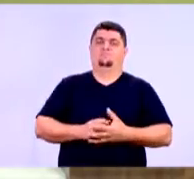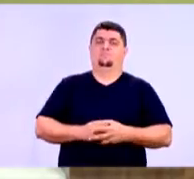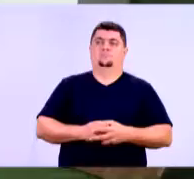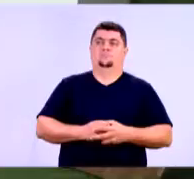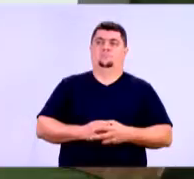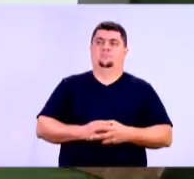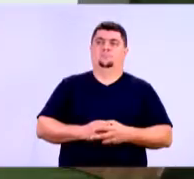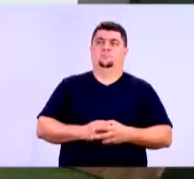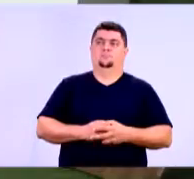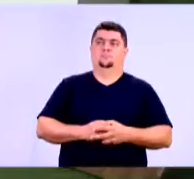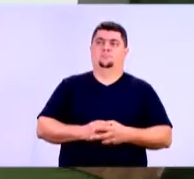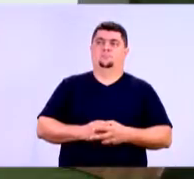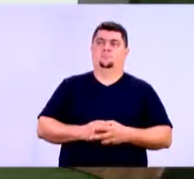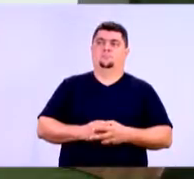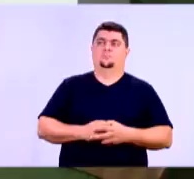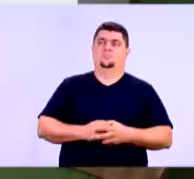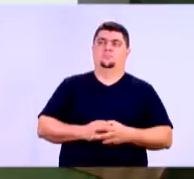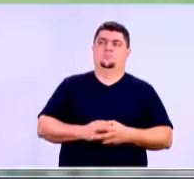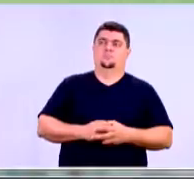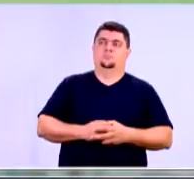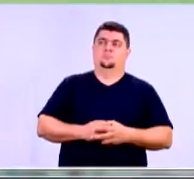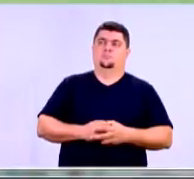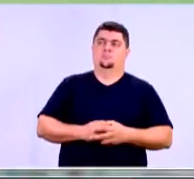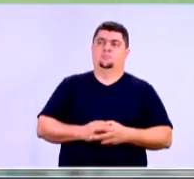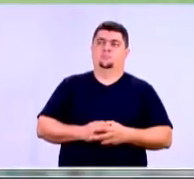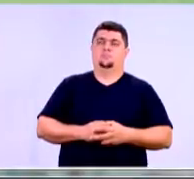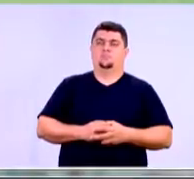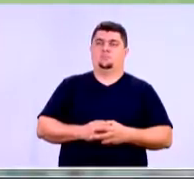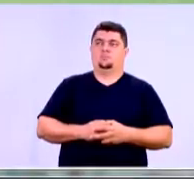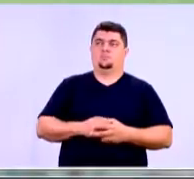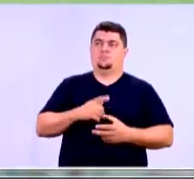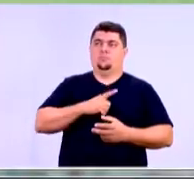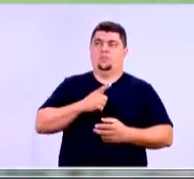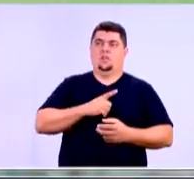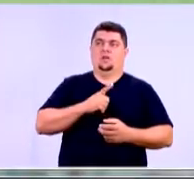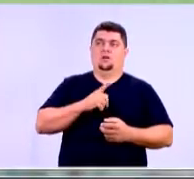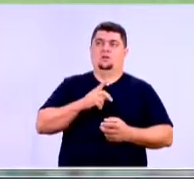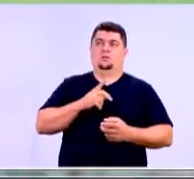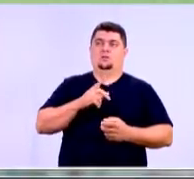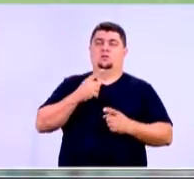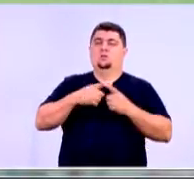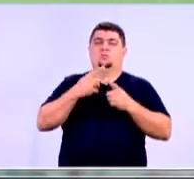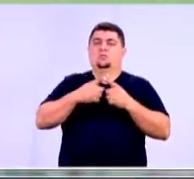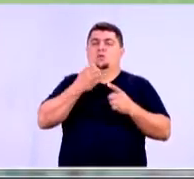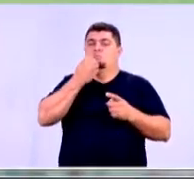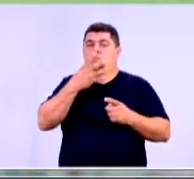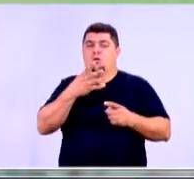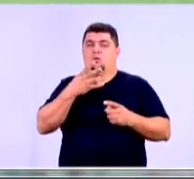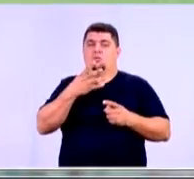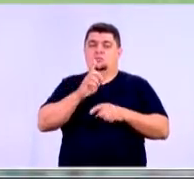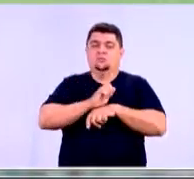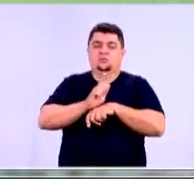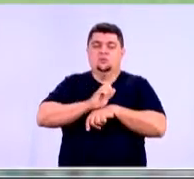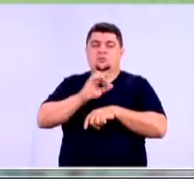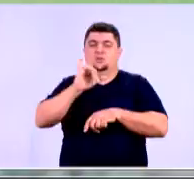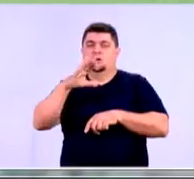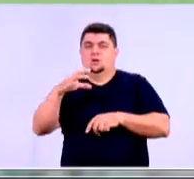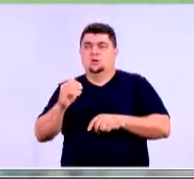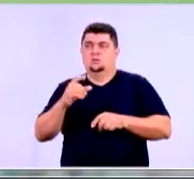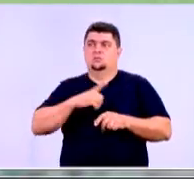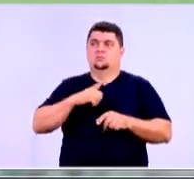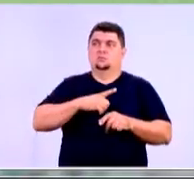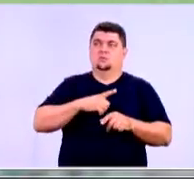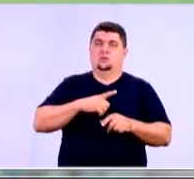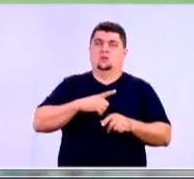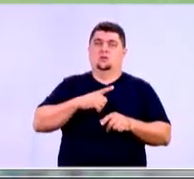gente. E ainda nós falamos das vantagens de se gerenciar risco, e essas vantagens estão ligadas